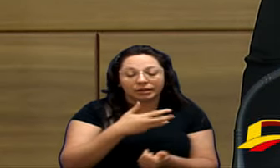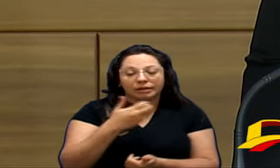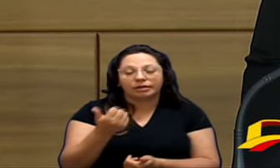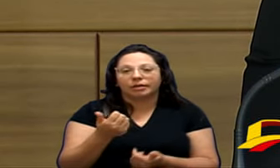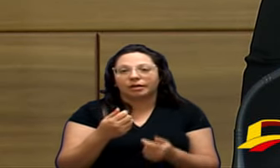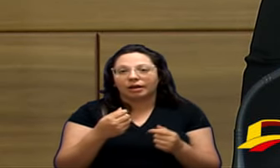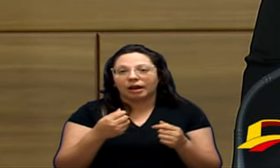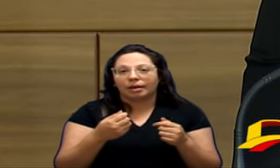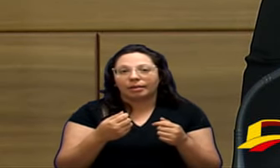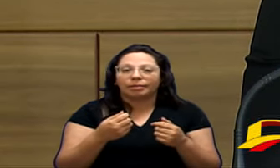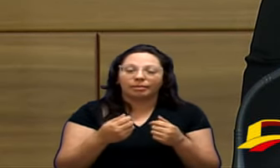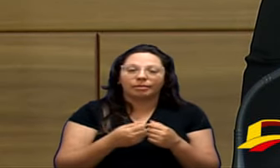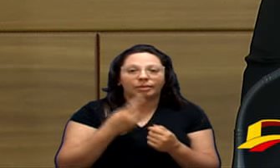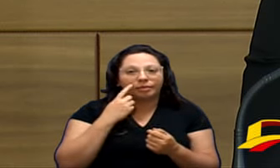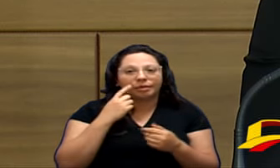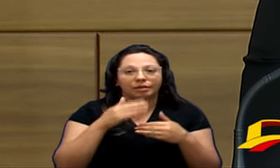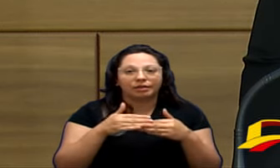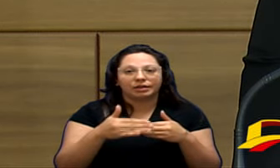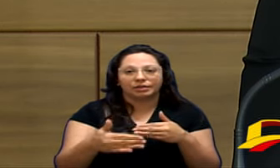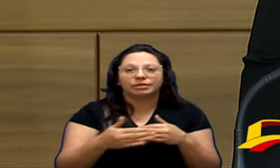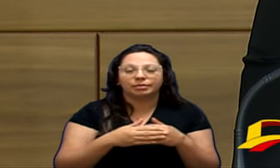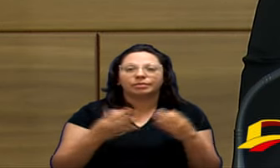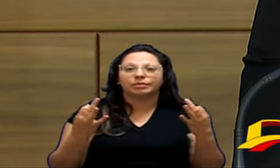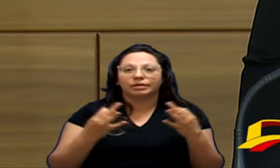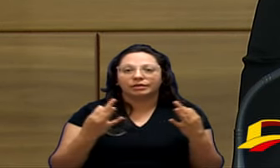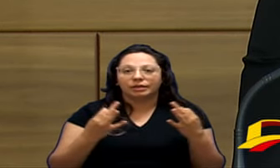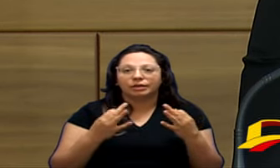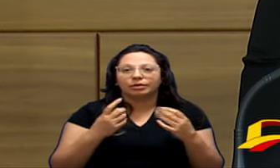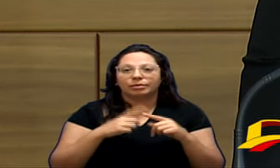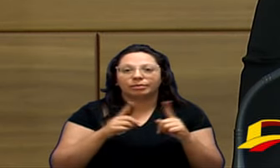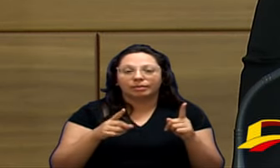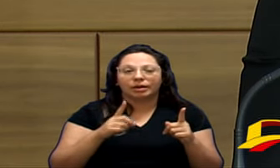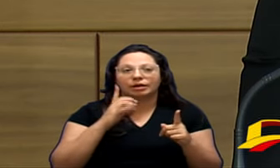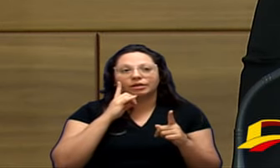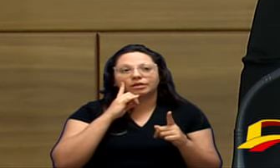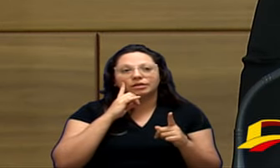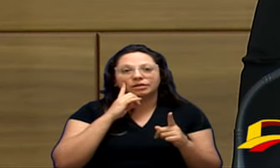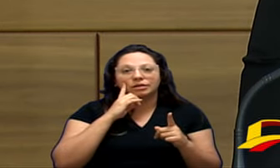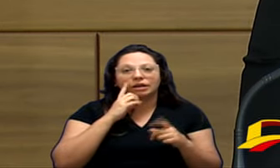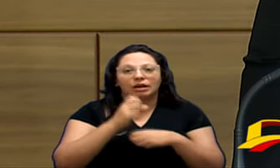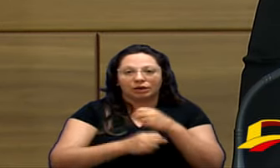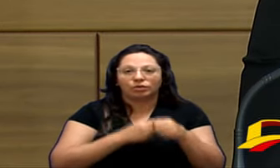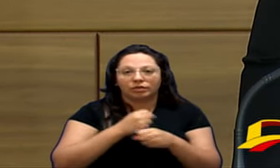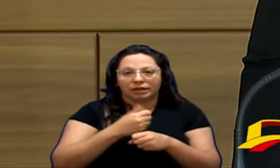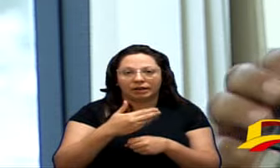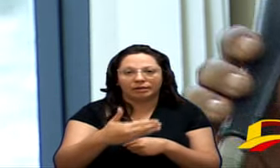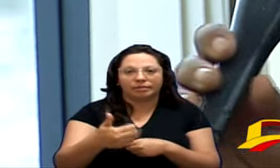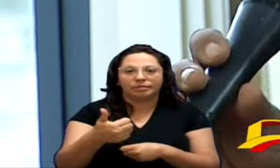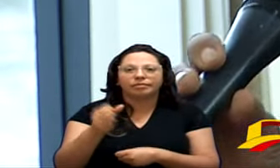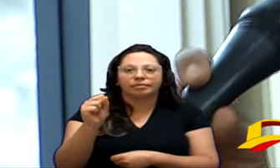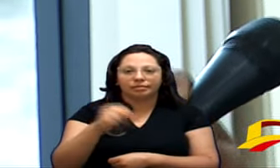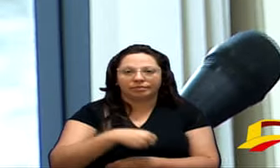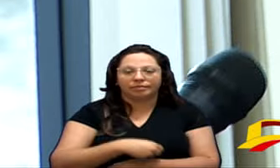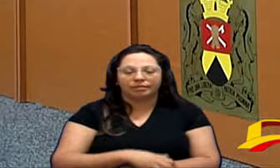Médio prazo né perfeito mas a previsão é pro próximo ano perfeito